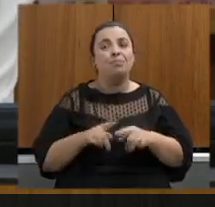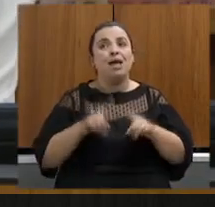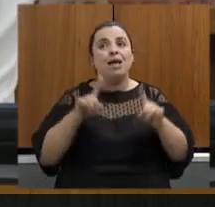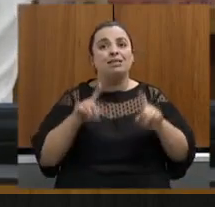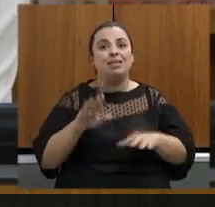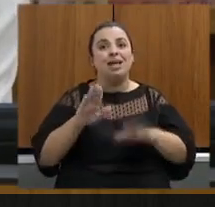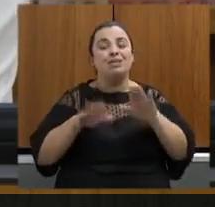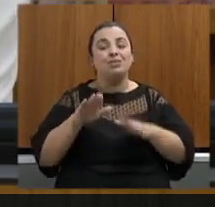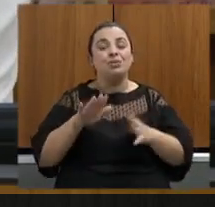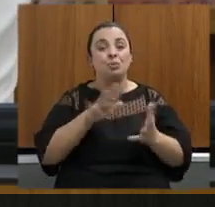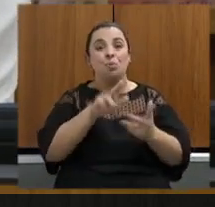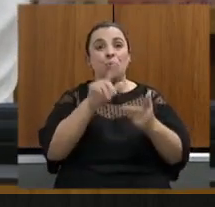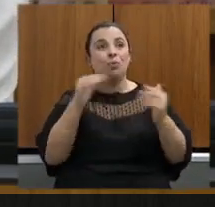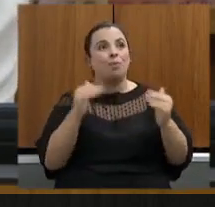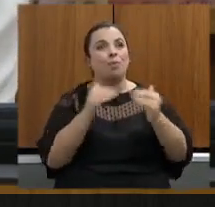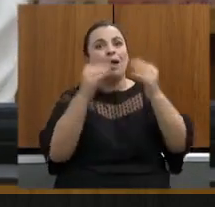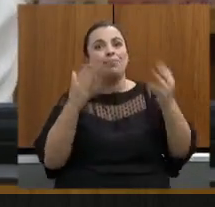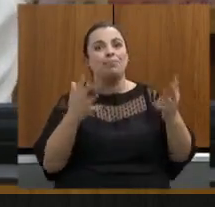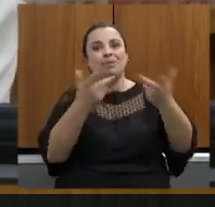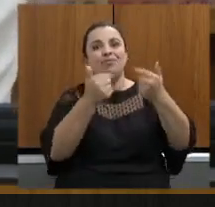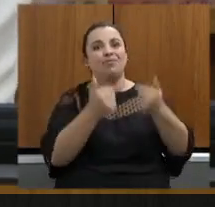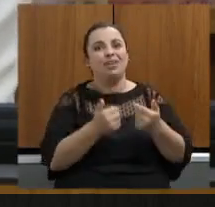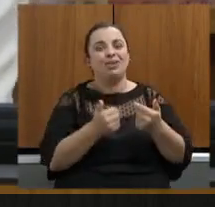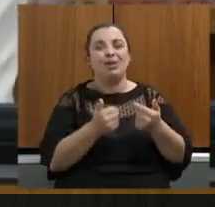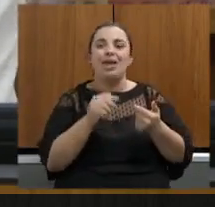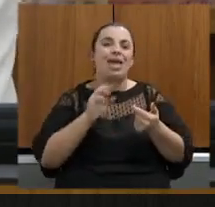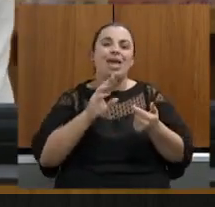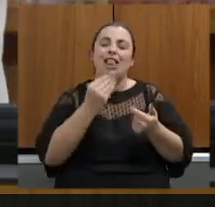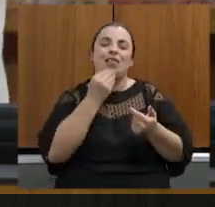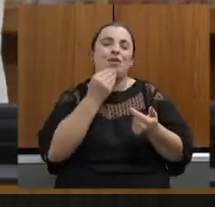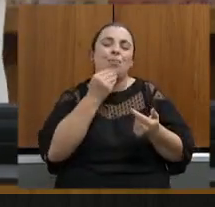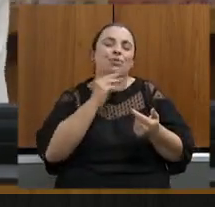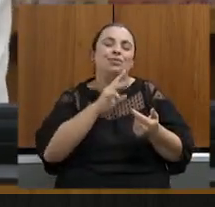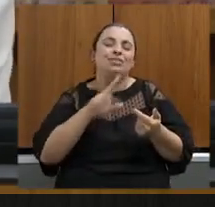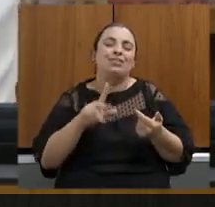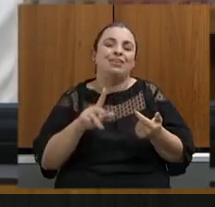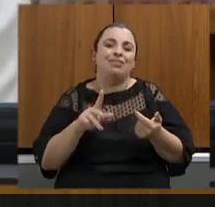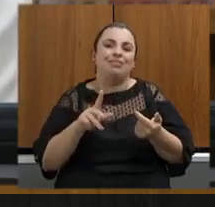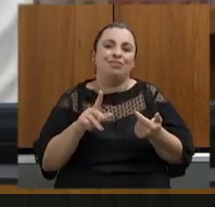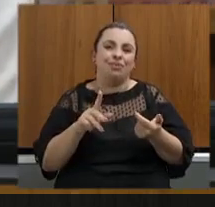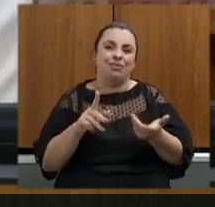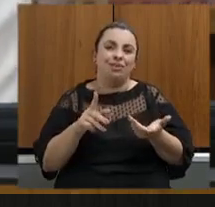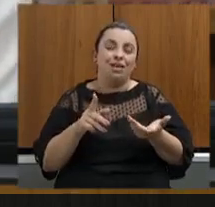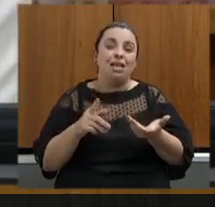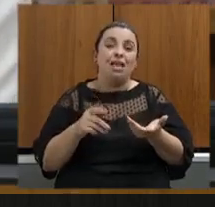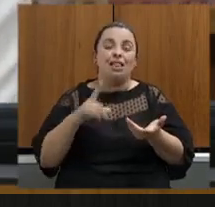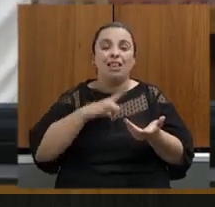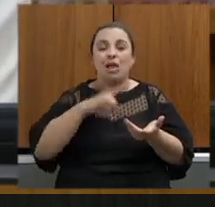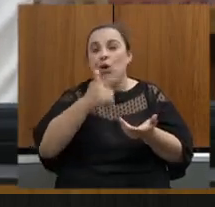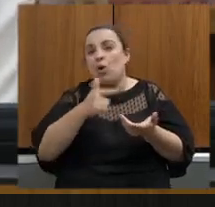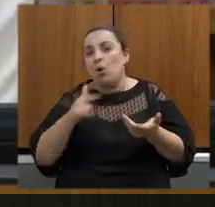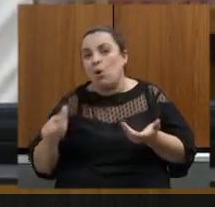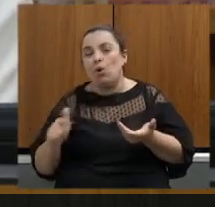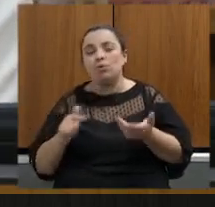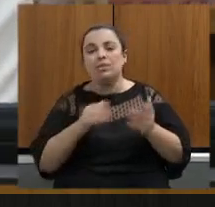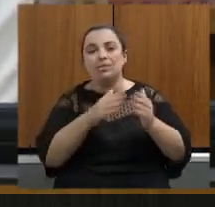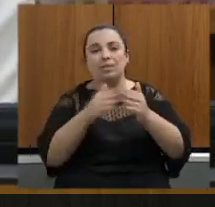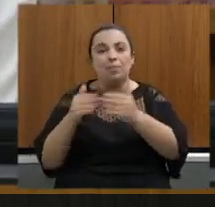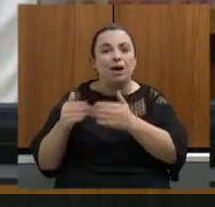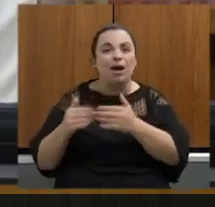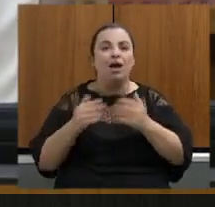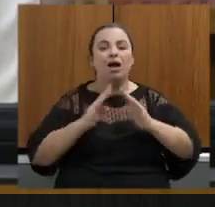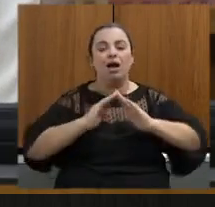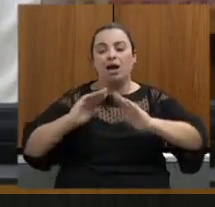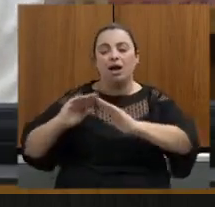ele não é e na prática não é o dinheiro cobertor é curto a gente precisa de atender essas demandas que são importantes e outras